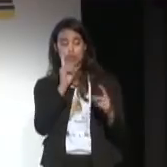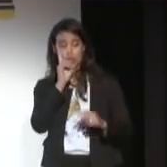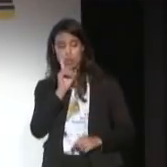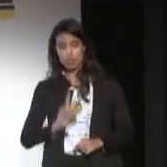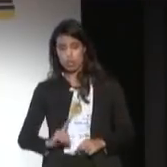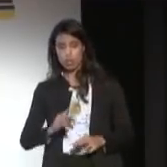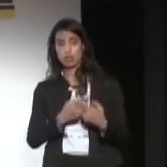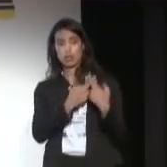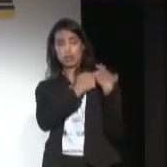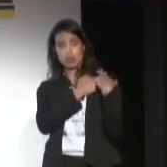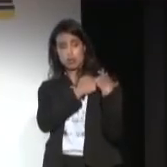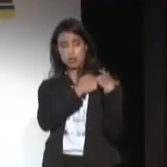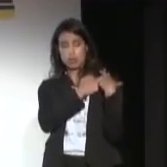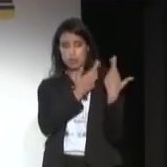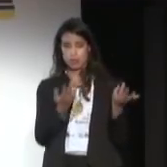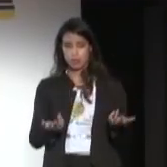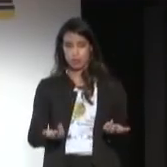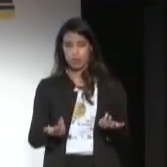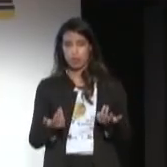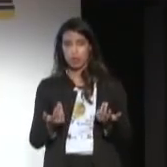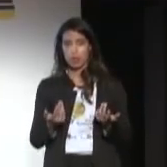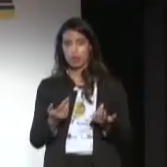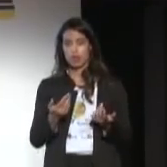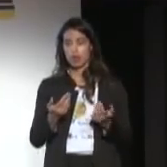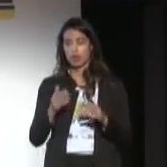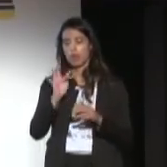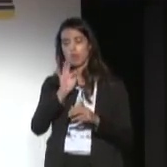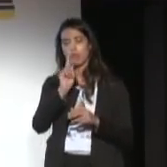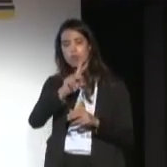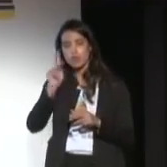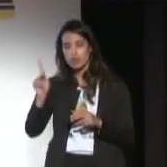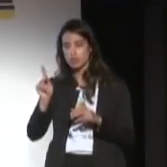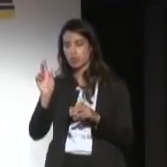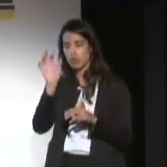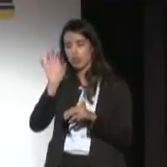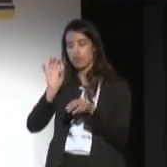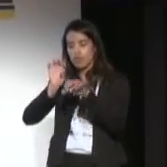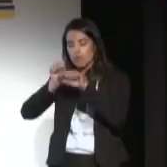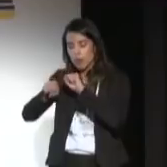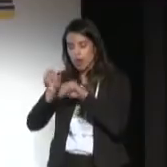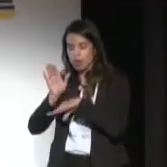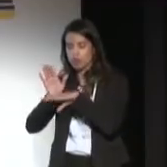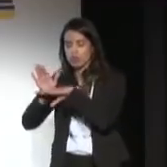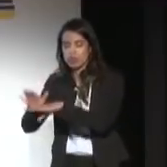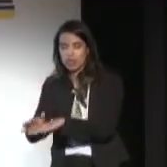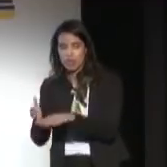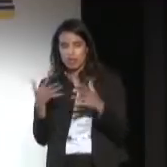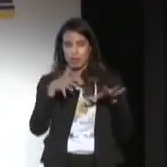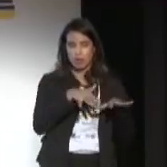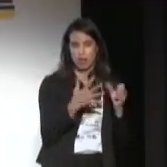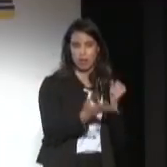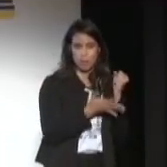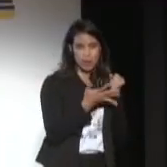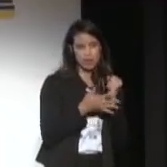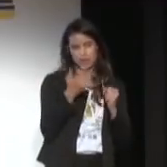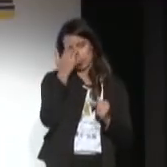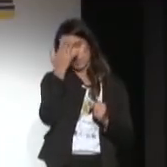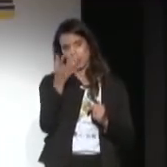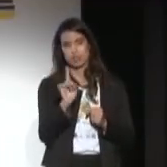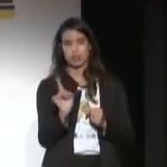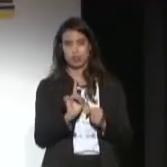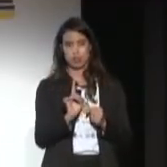responsabilidade. Tá? Formar professores para implementar a base não é algo tão simples. E gostaria de fazer um pedido que